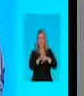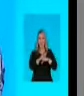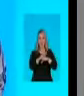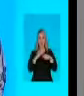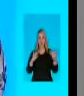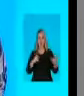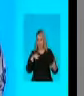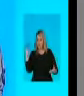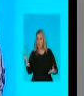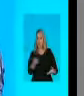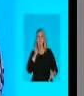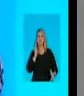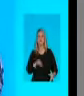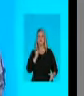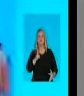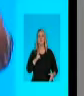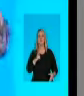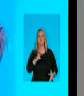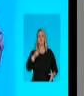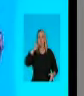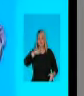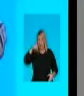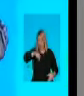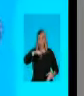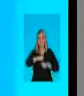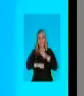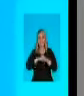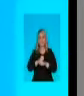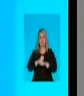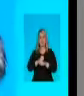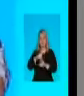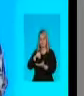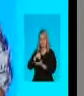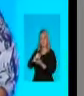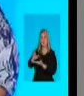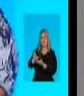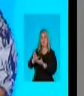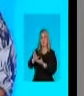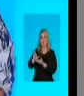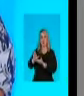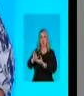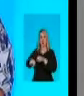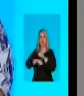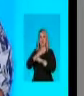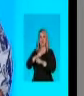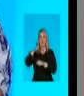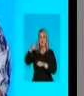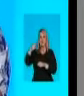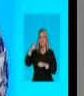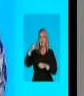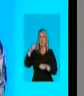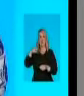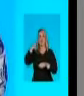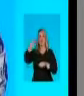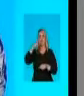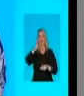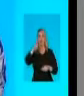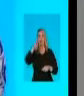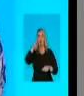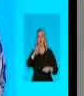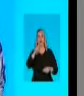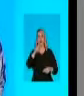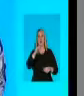E nós vamos continuar e espero que consigamos ainda este ano para não termos eleições indiretas no ano que vem, depois desse golpe de Estado. E